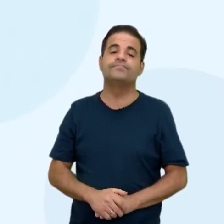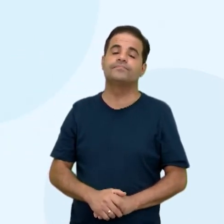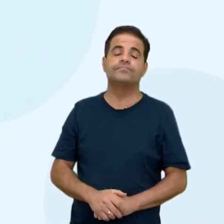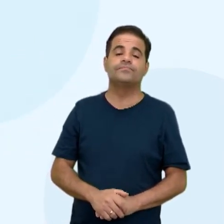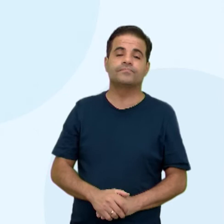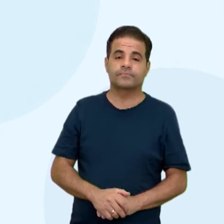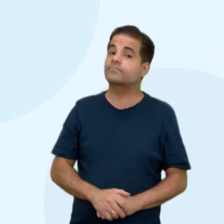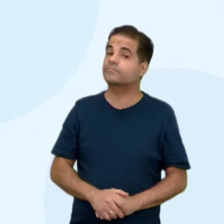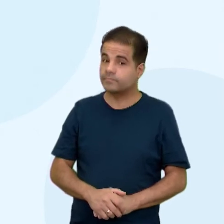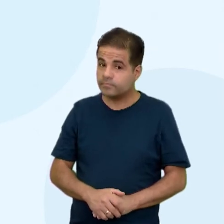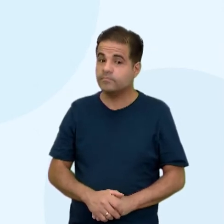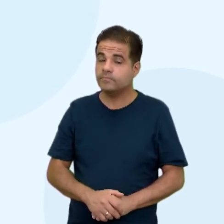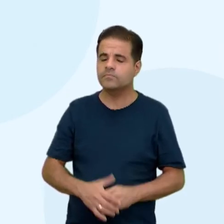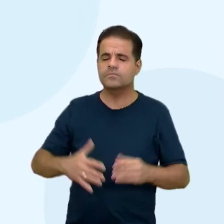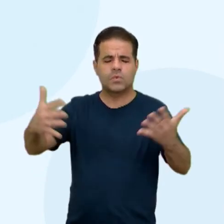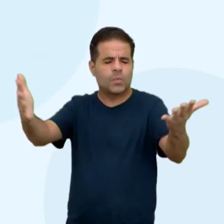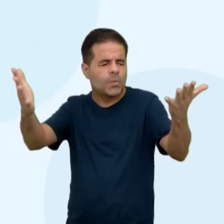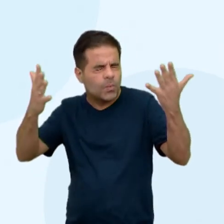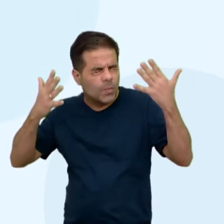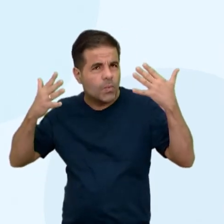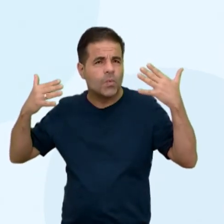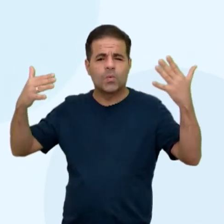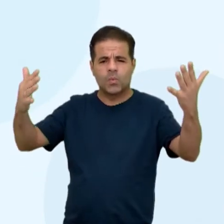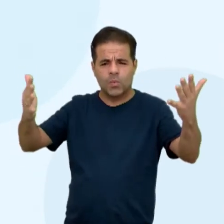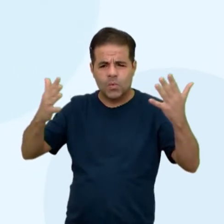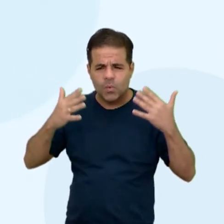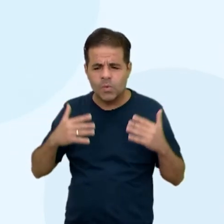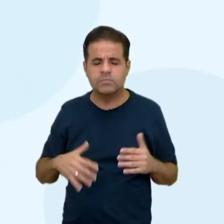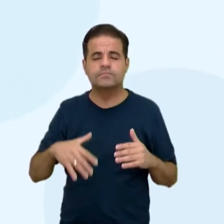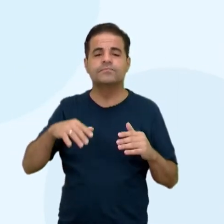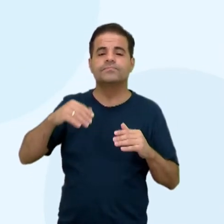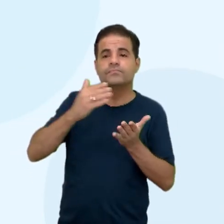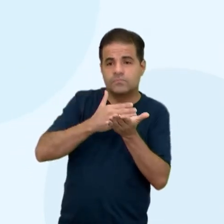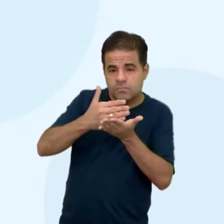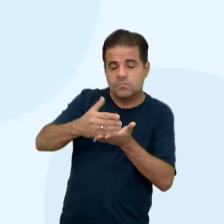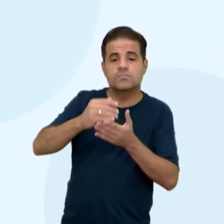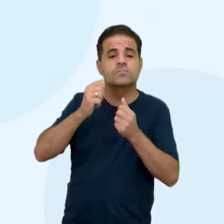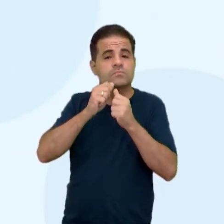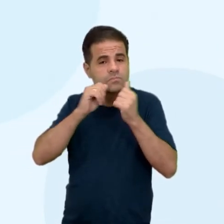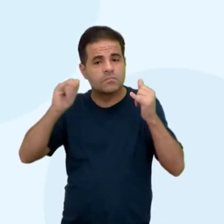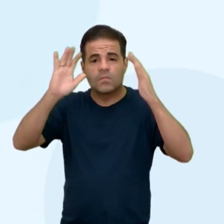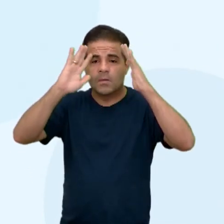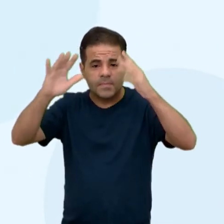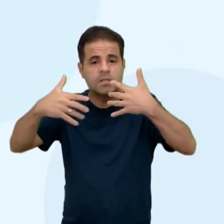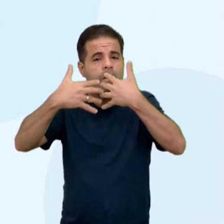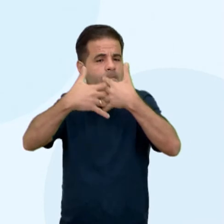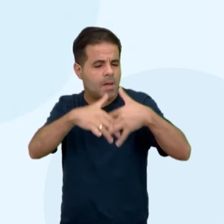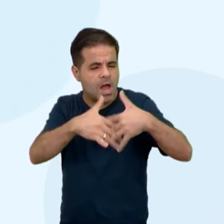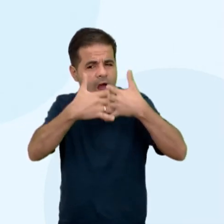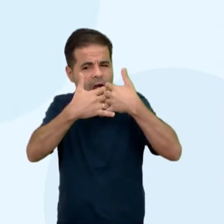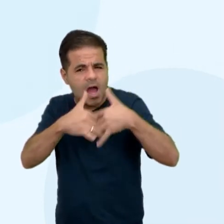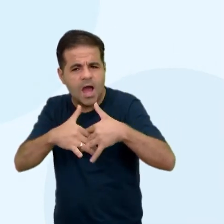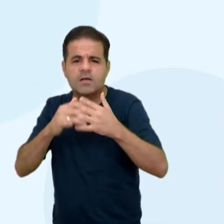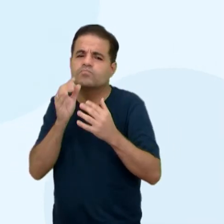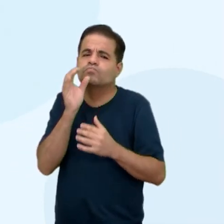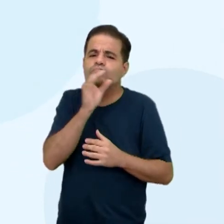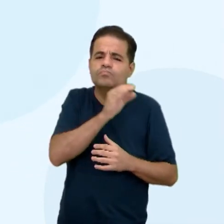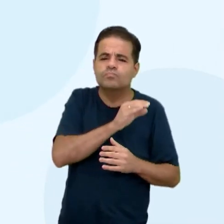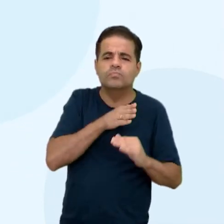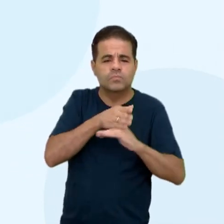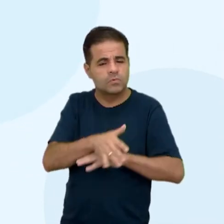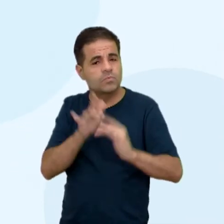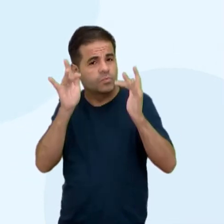fala o seguinte: o calor é uma fonte, o solo é uma fonte de calor, pensando na máquina térmica, né? Que ao contato